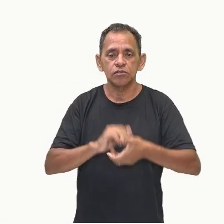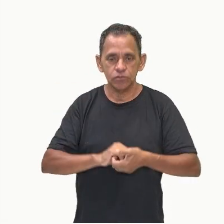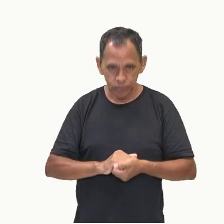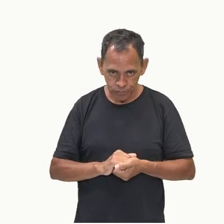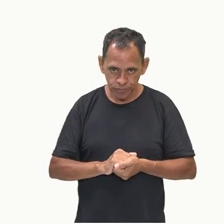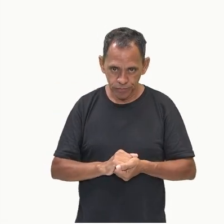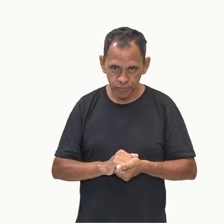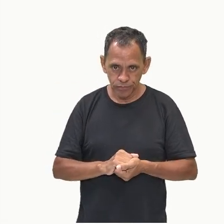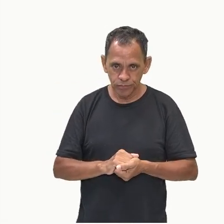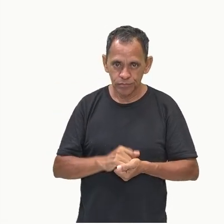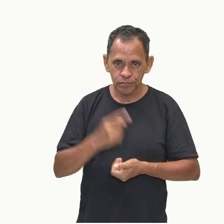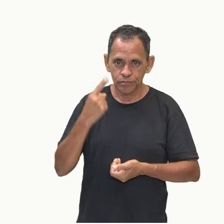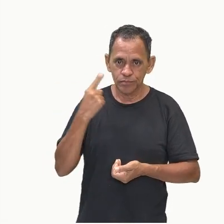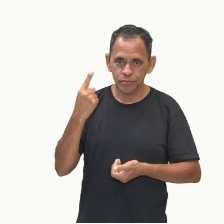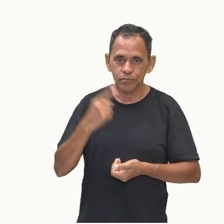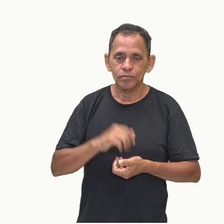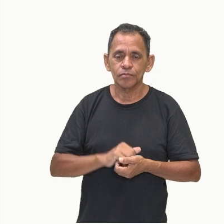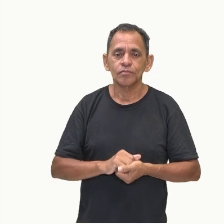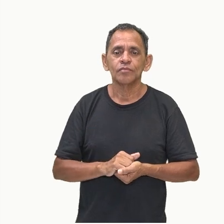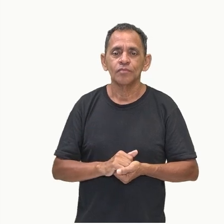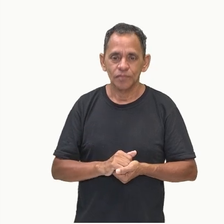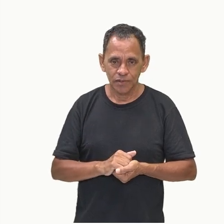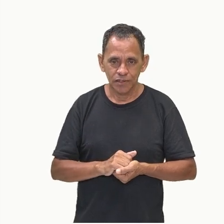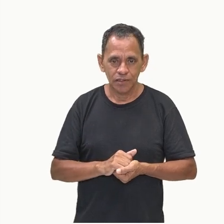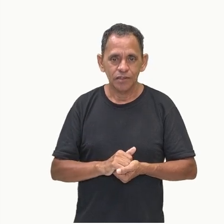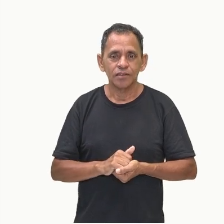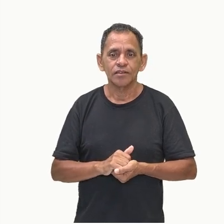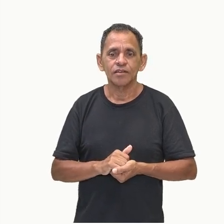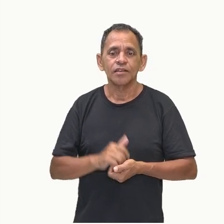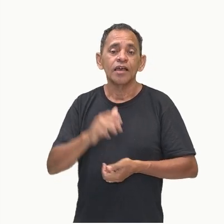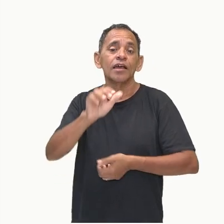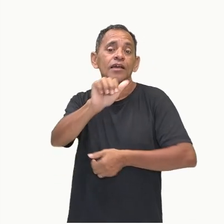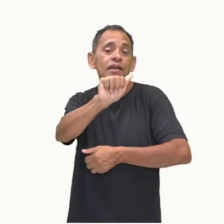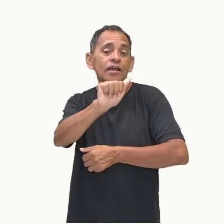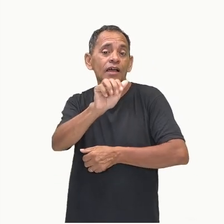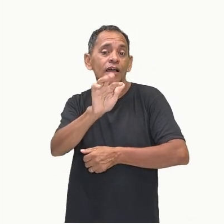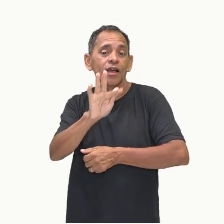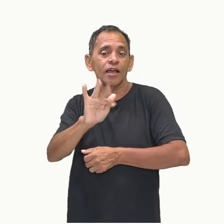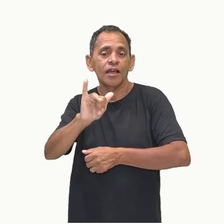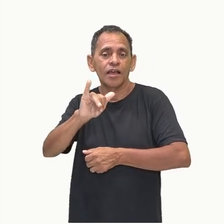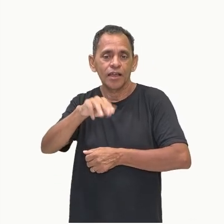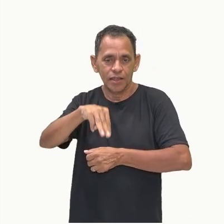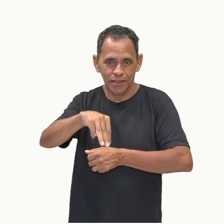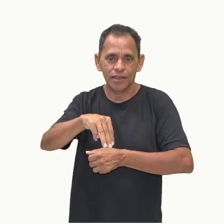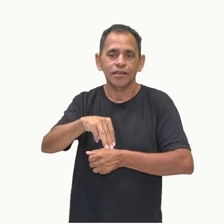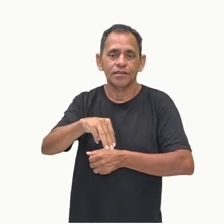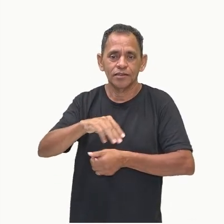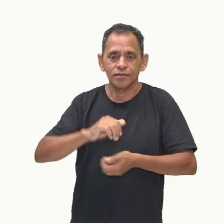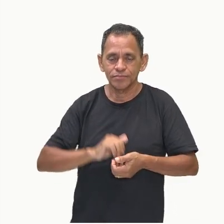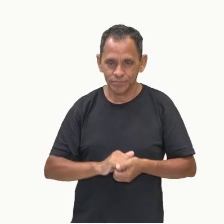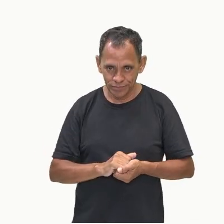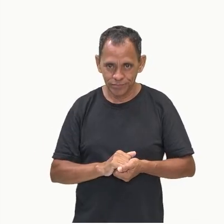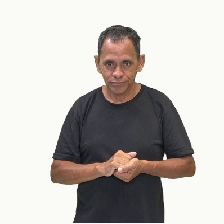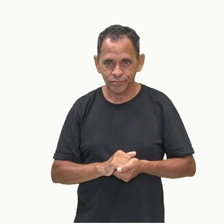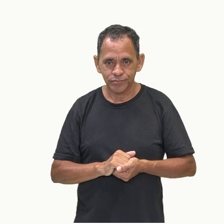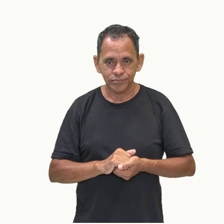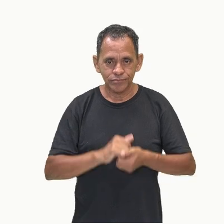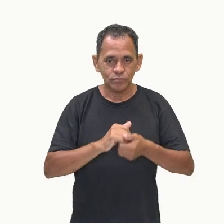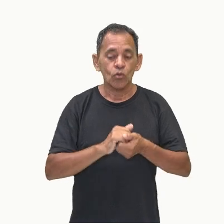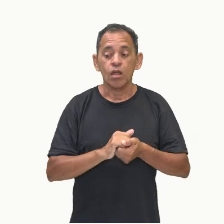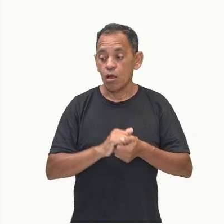famosa equação do sorete né pessoal que diz o seguinte ó a posição final vai ser